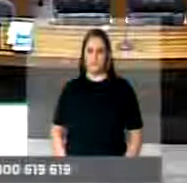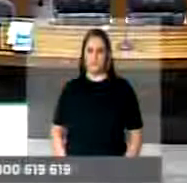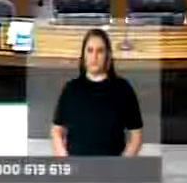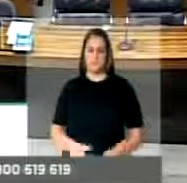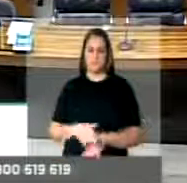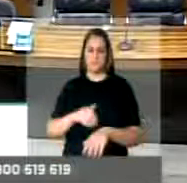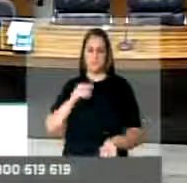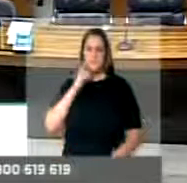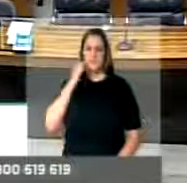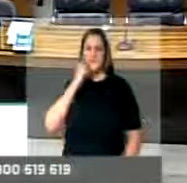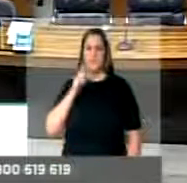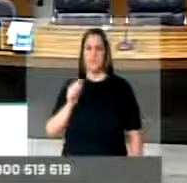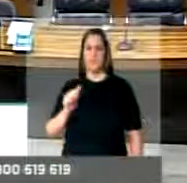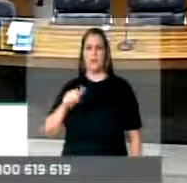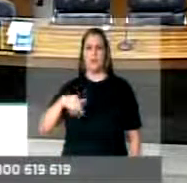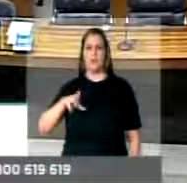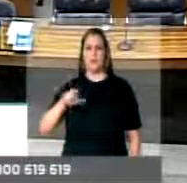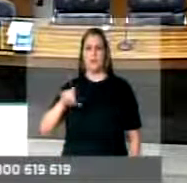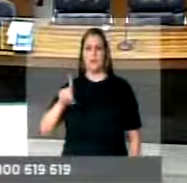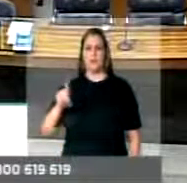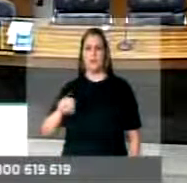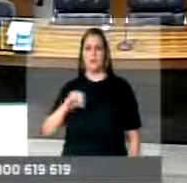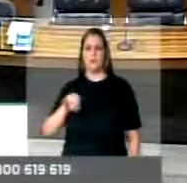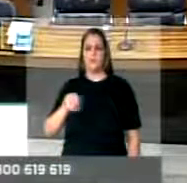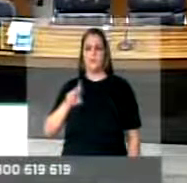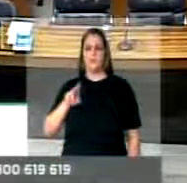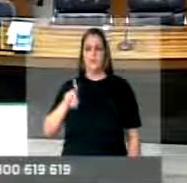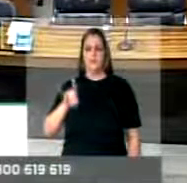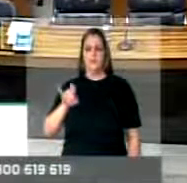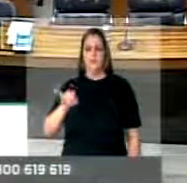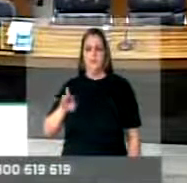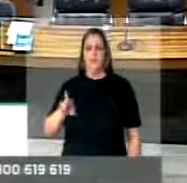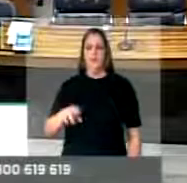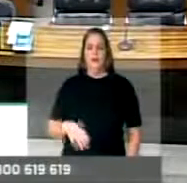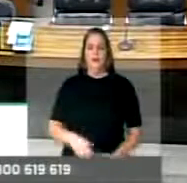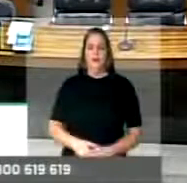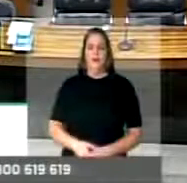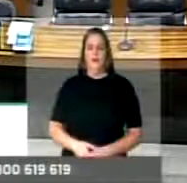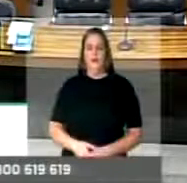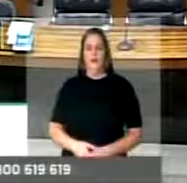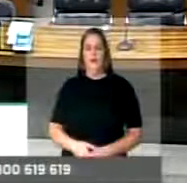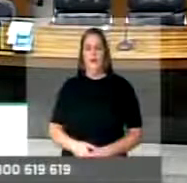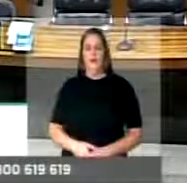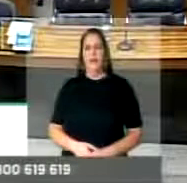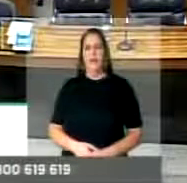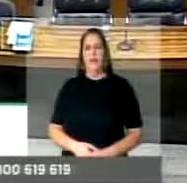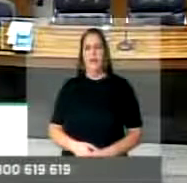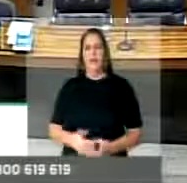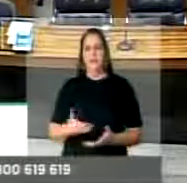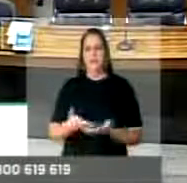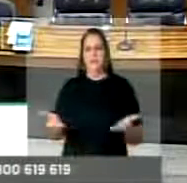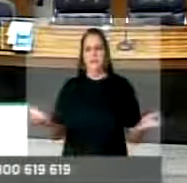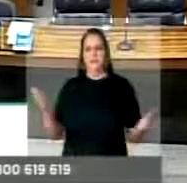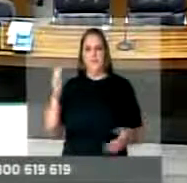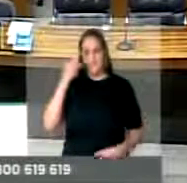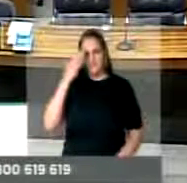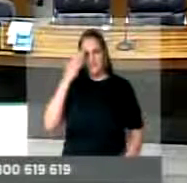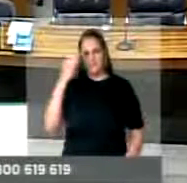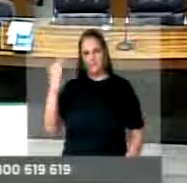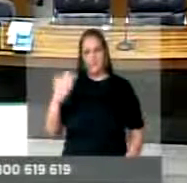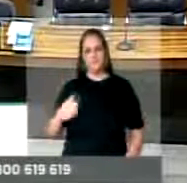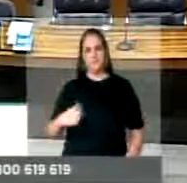Deputado Arnaldo Jordi, na tribuna. Obrigado, senhora presidente, senhoras e senhores deputados e deputadas, pessoas que nos assistem